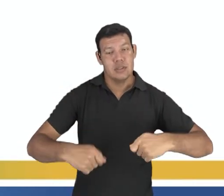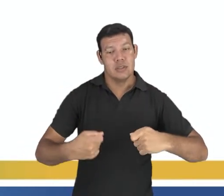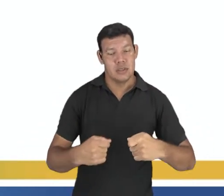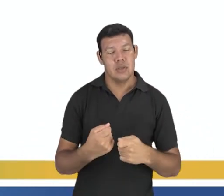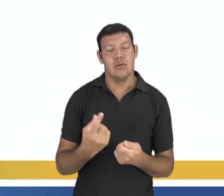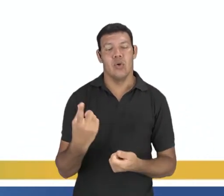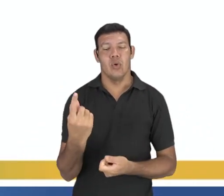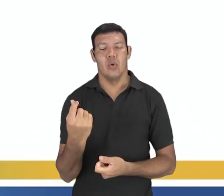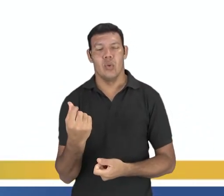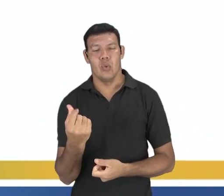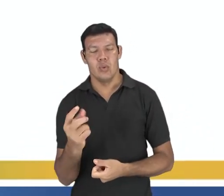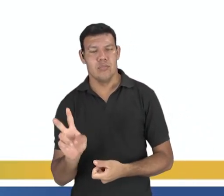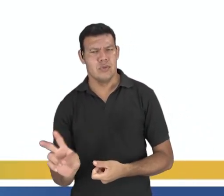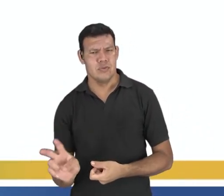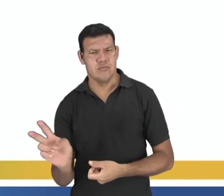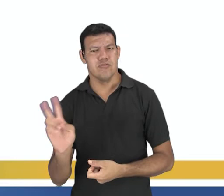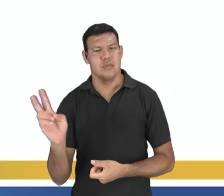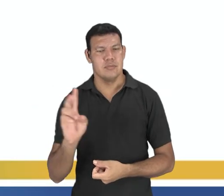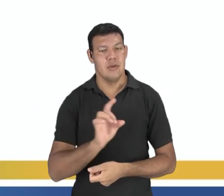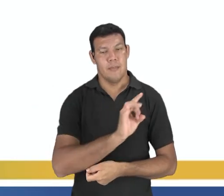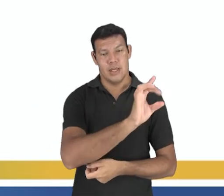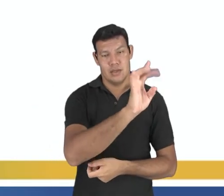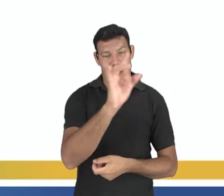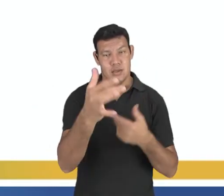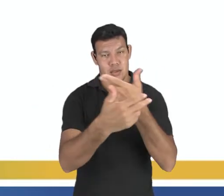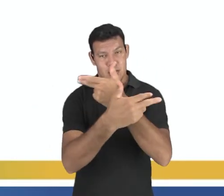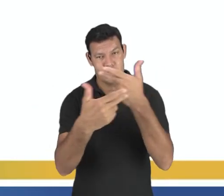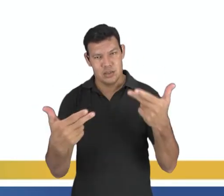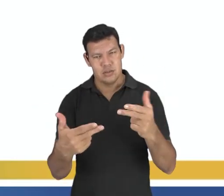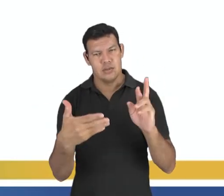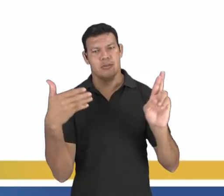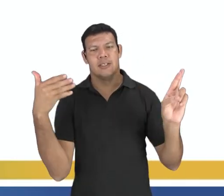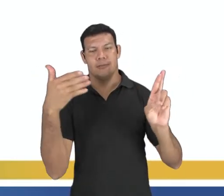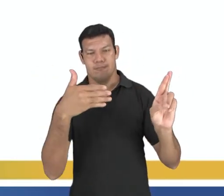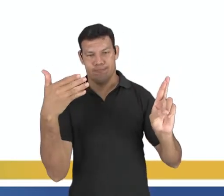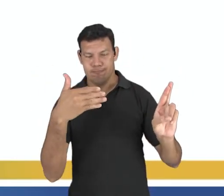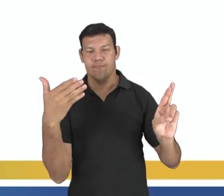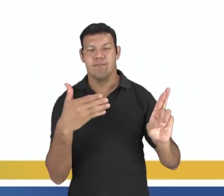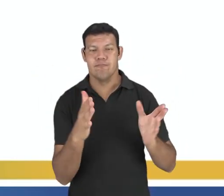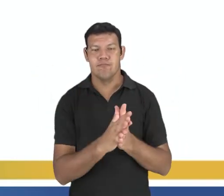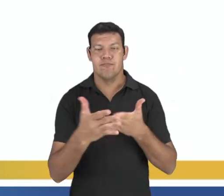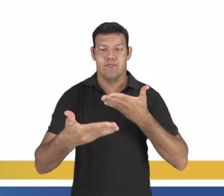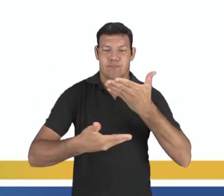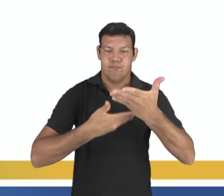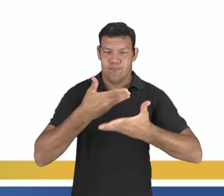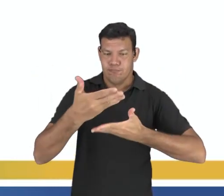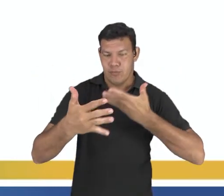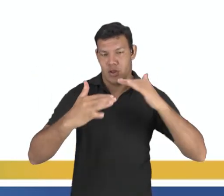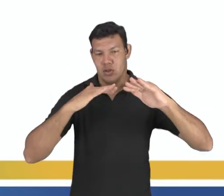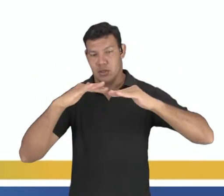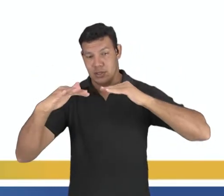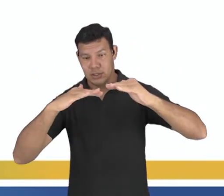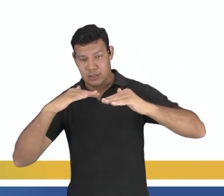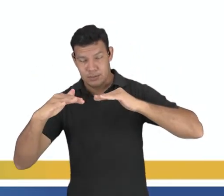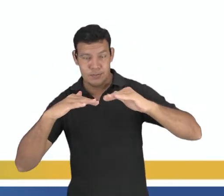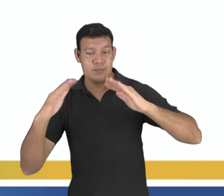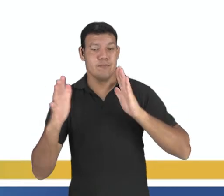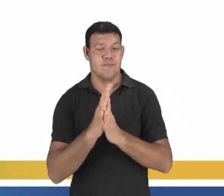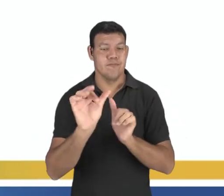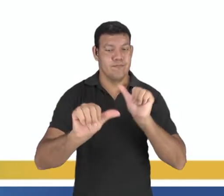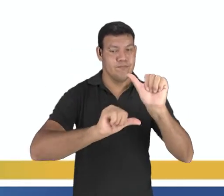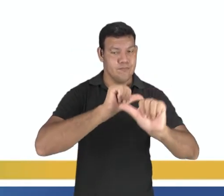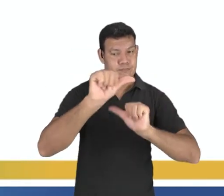valor específico para as coisas, um modelo de referência para dinamizar as trocas. E